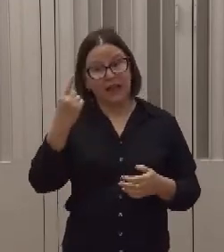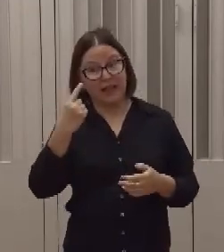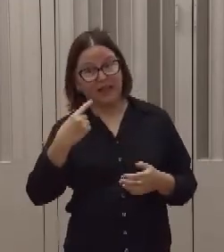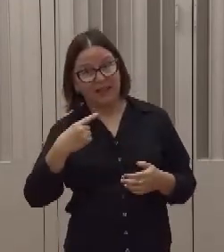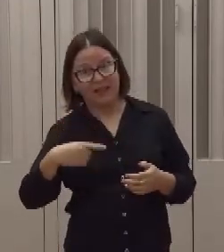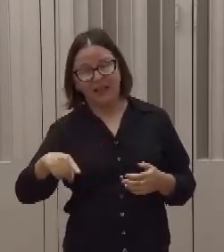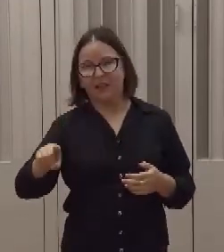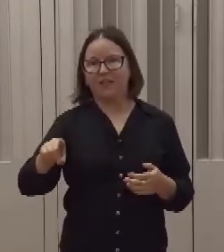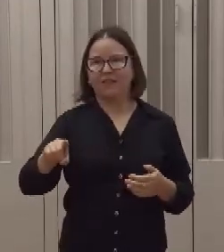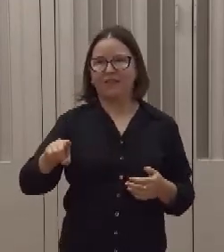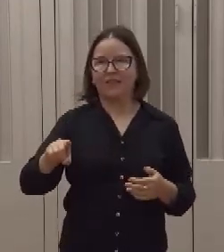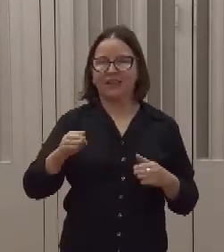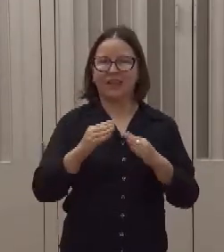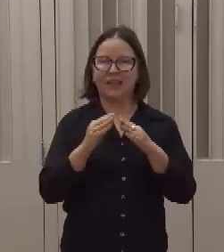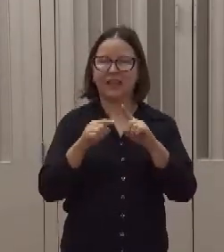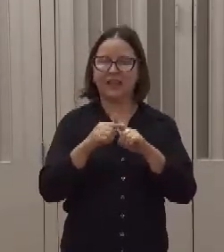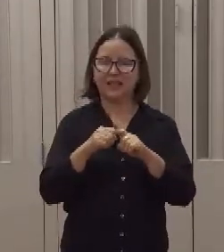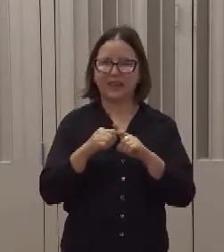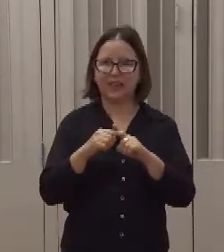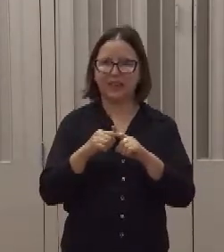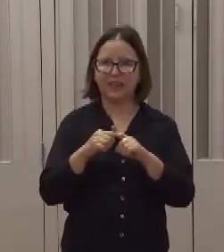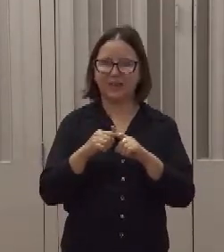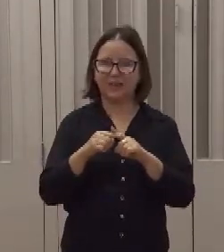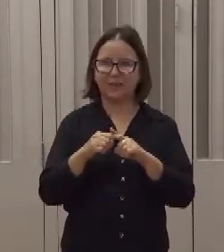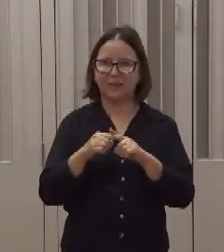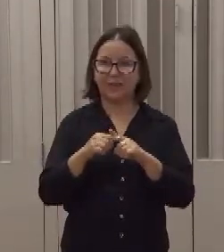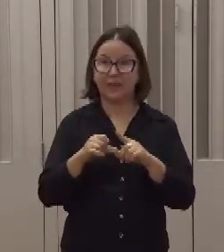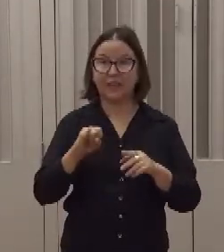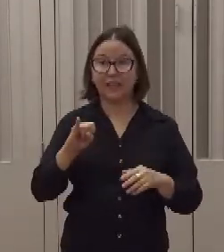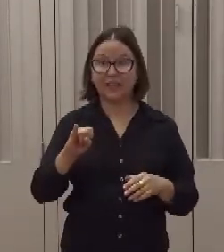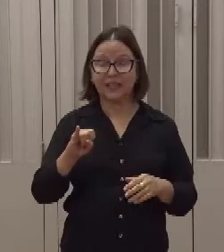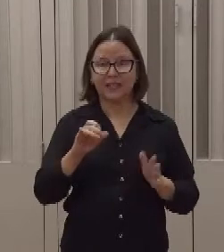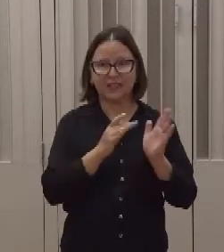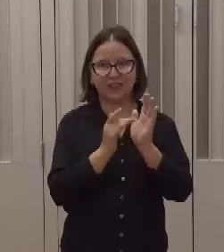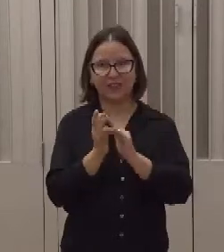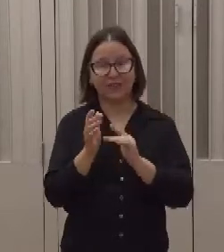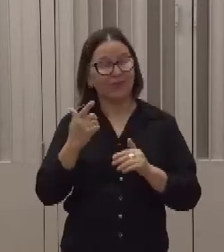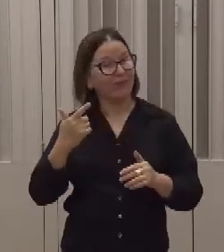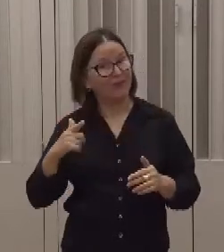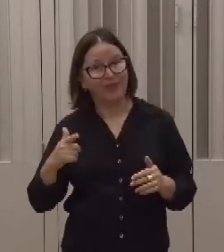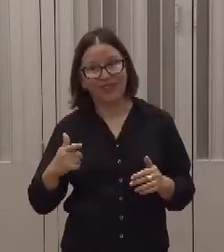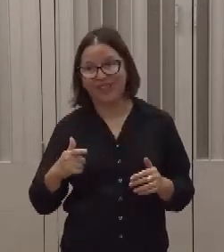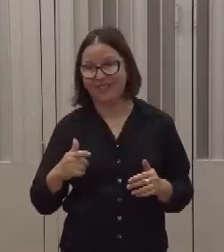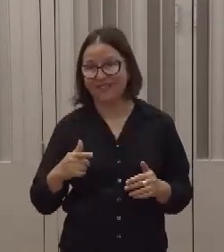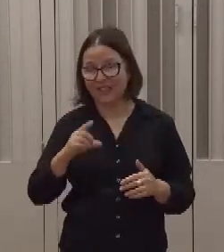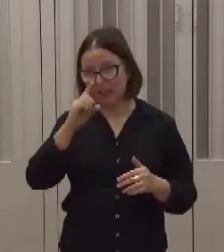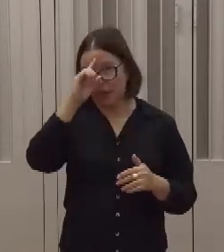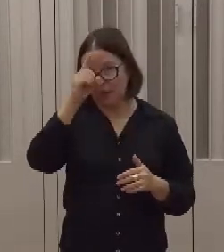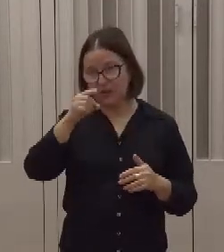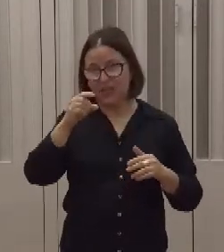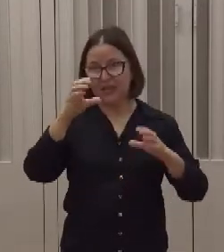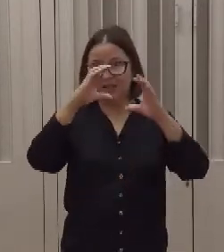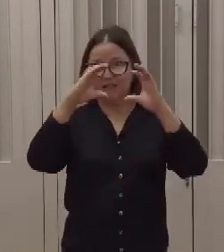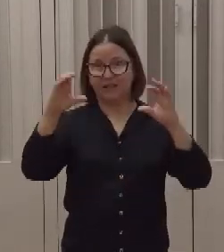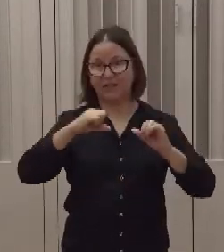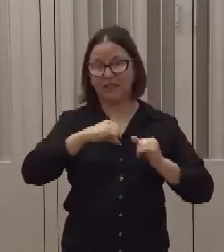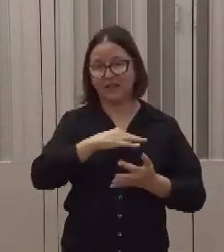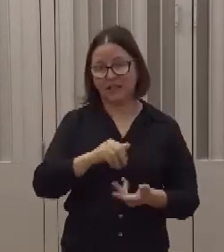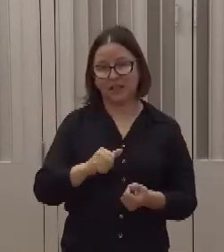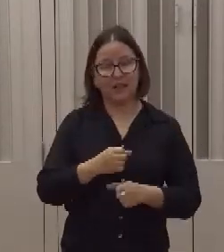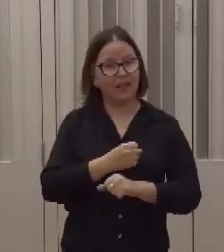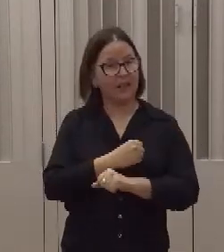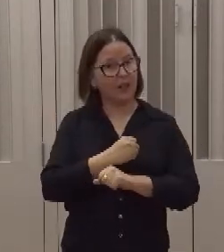Se ele não tivesse autoridade sobre o céu e a terra, ele não poderia enviar o seu corpo para fazer a sua obra. A